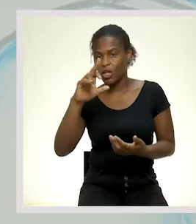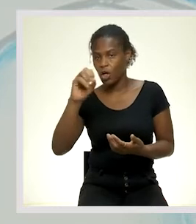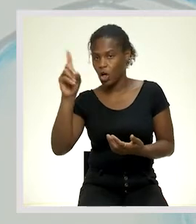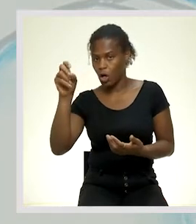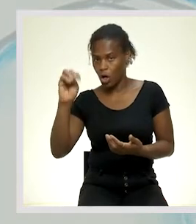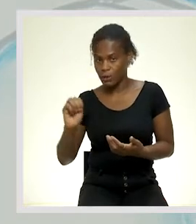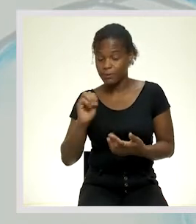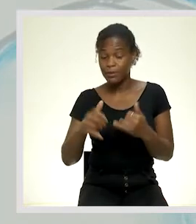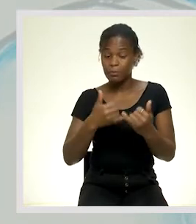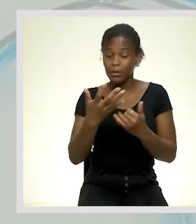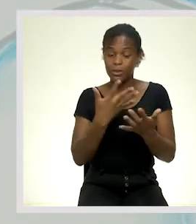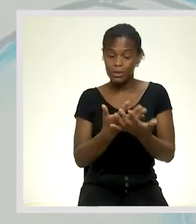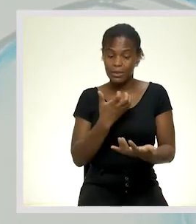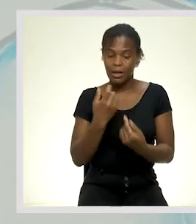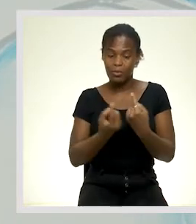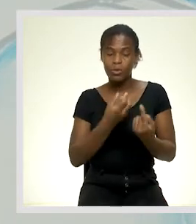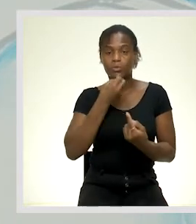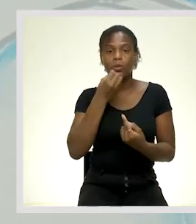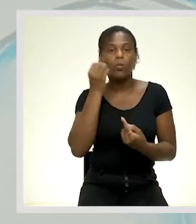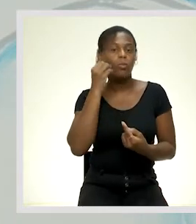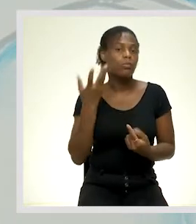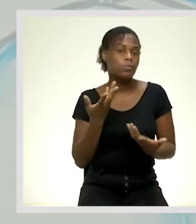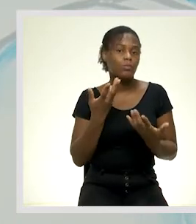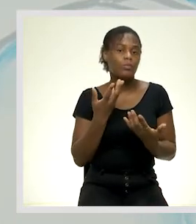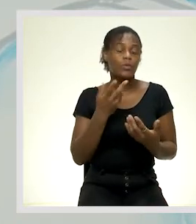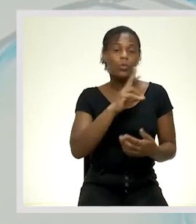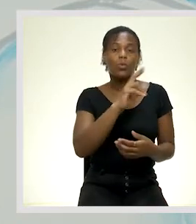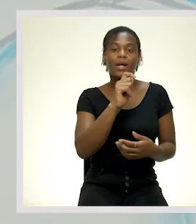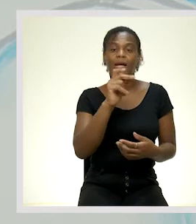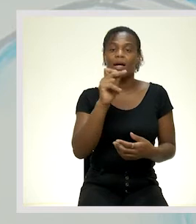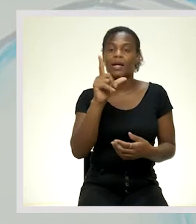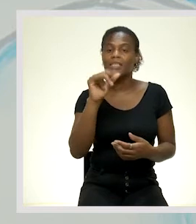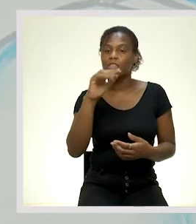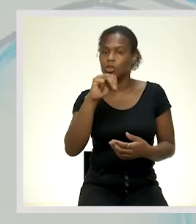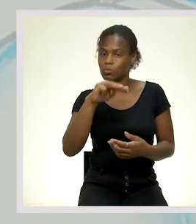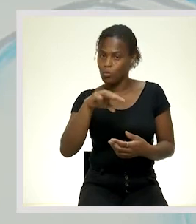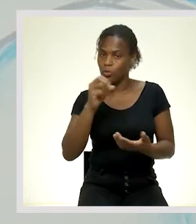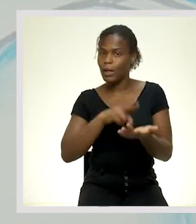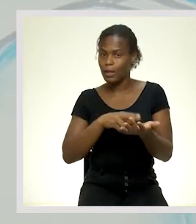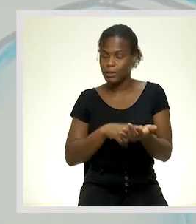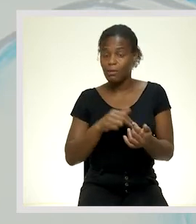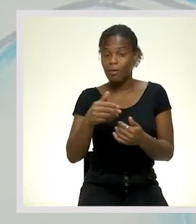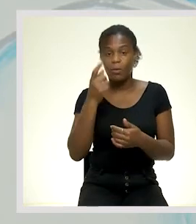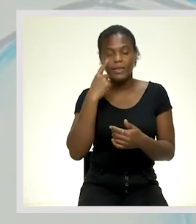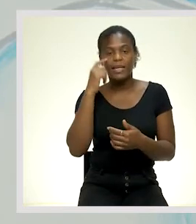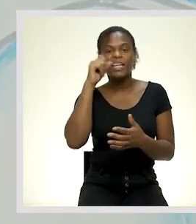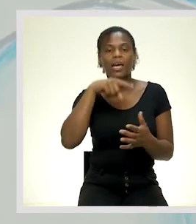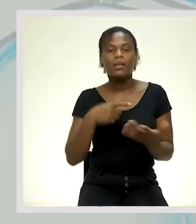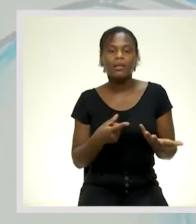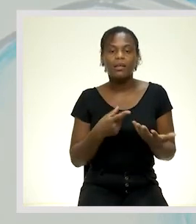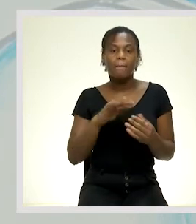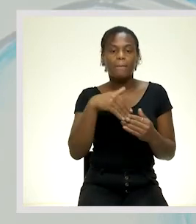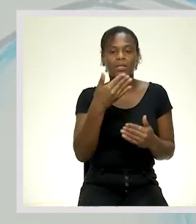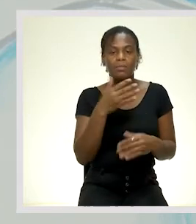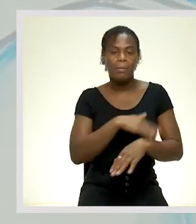Depois de vermos aqui e destacarmos algumas das características do realismo, vamos conhecer quem foram